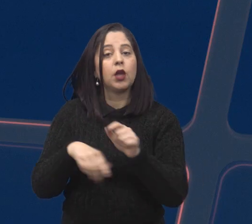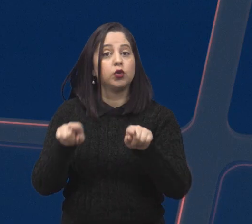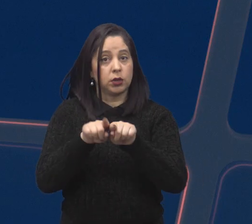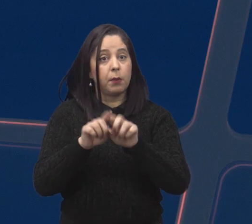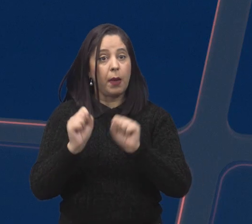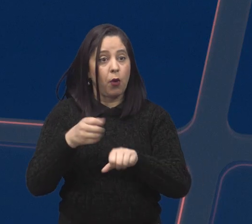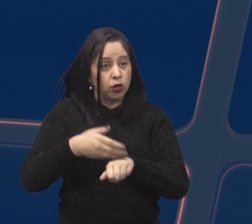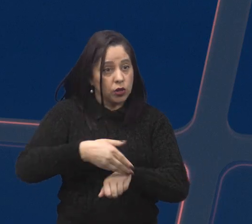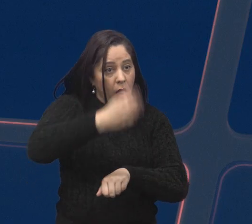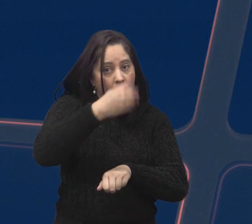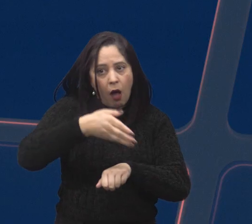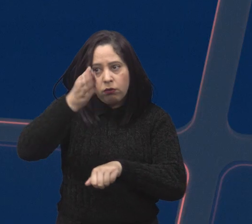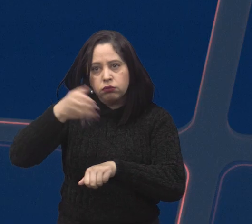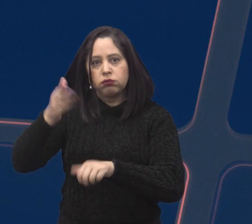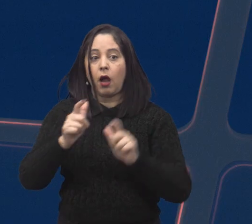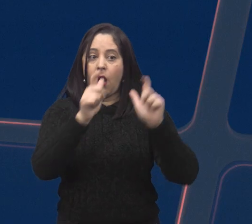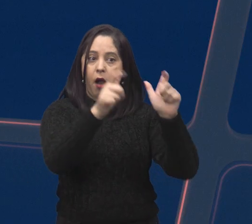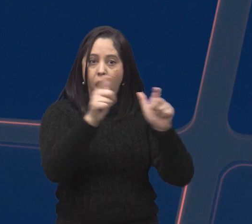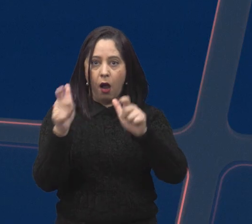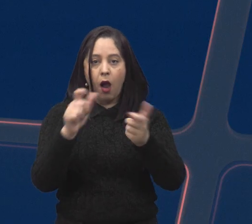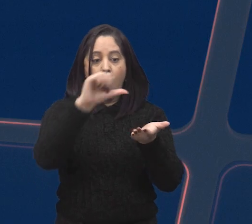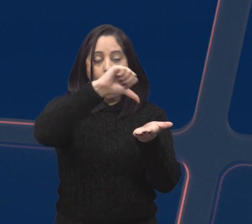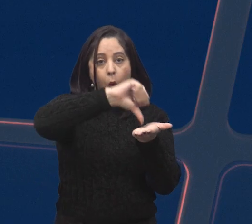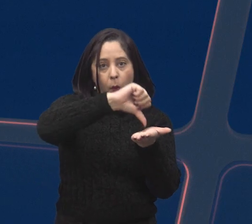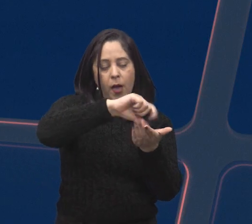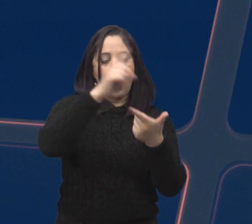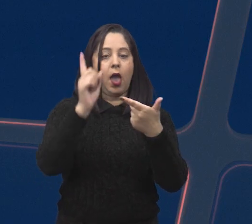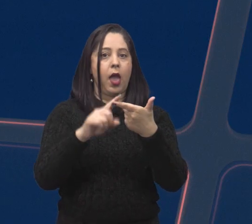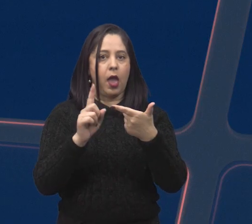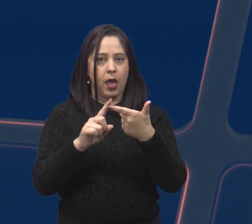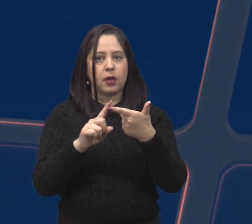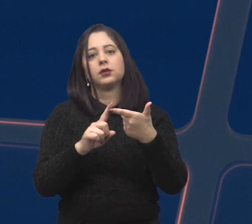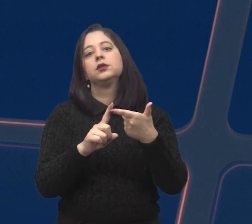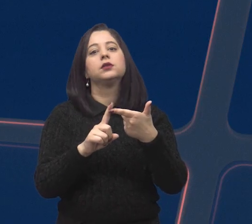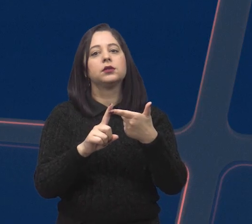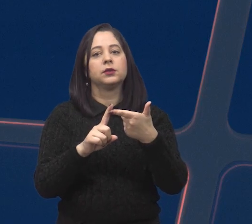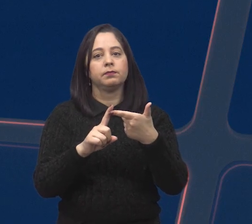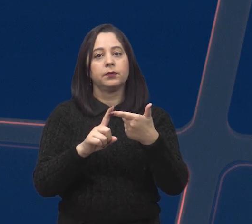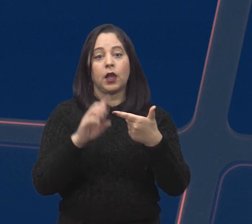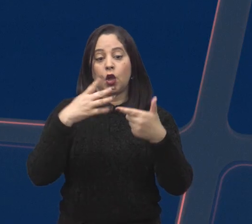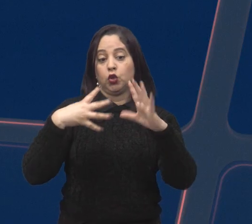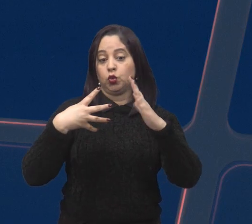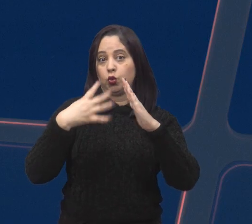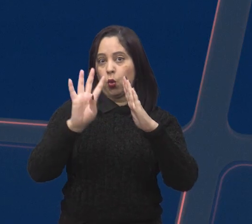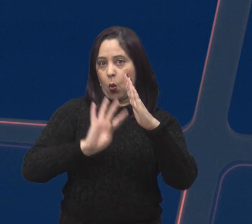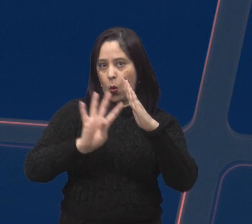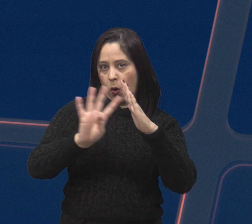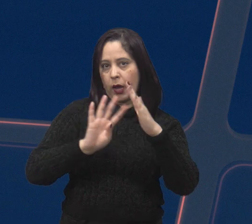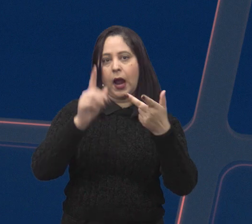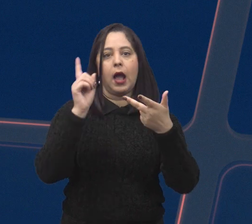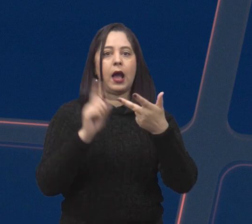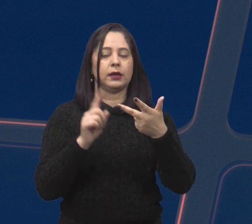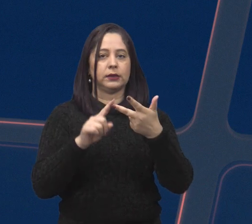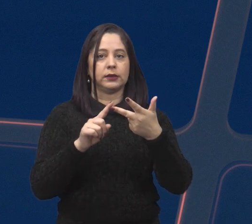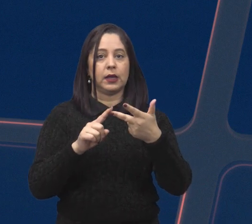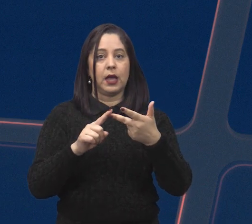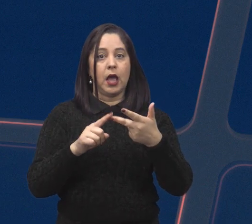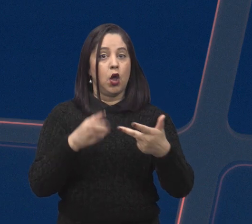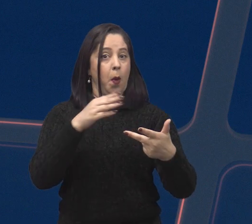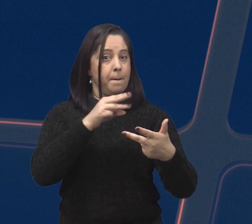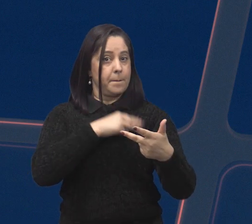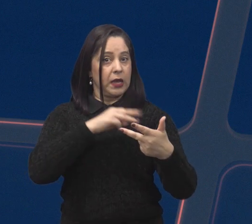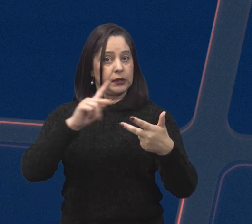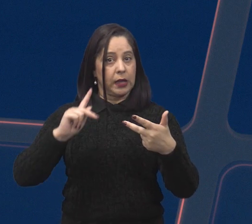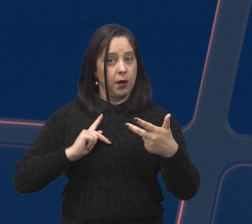pode procurar ajuda nas unidades básicas de saúde, nas unidades do CRAS e CREAS,